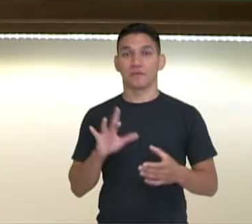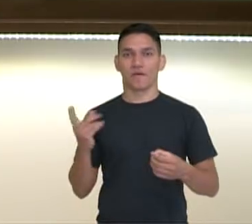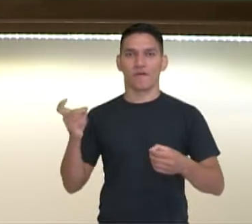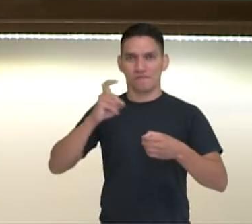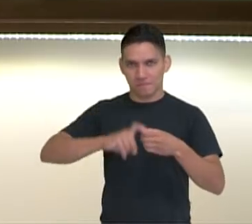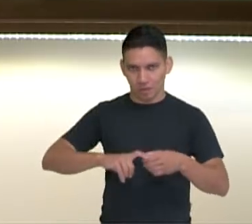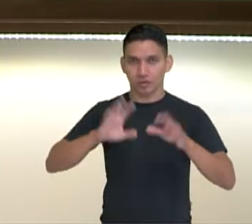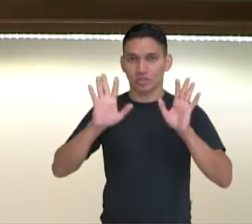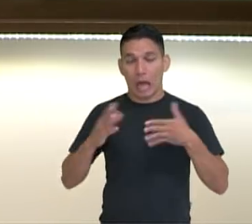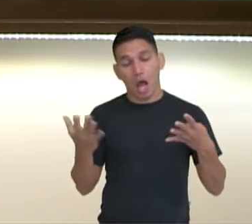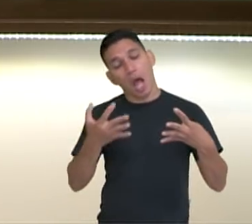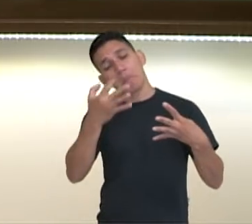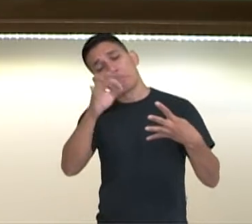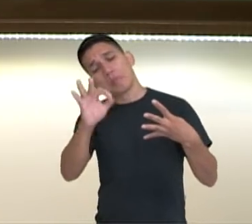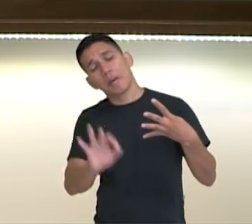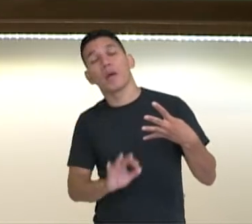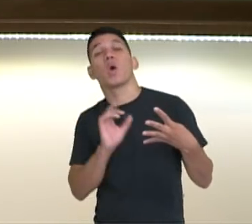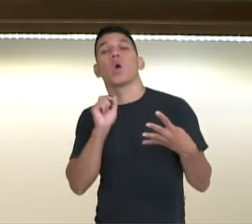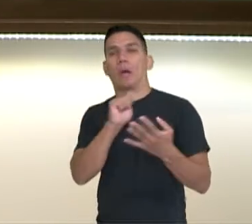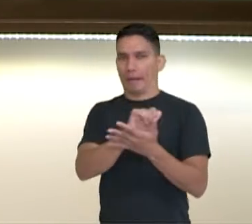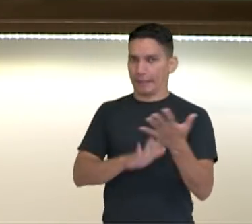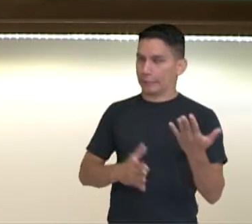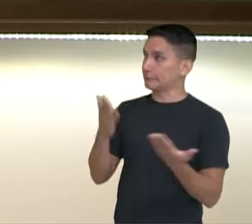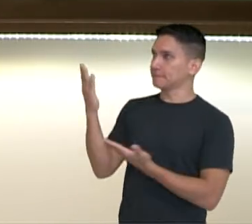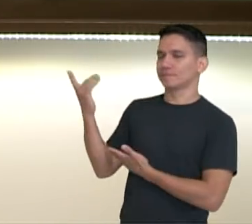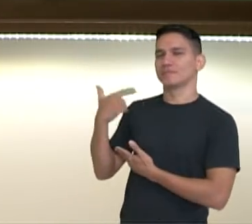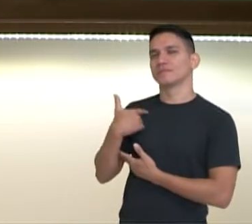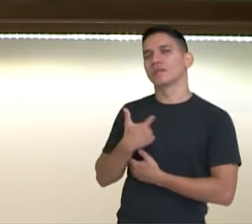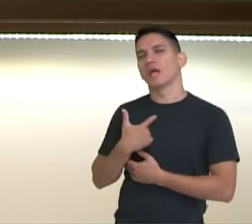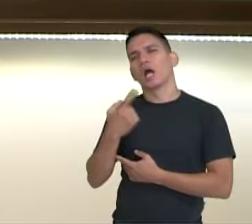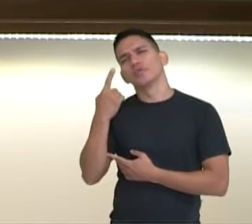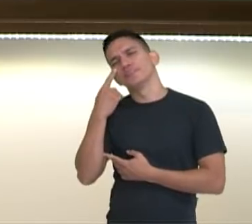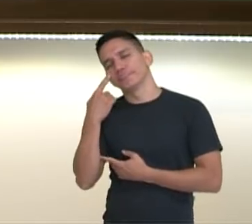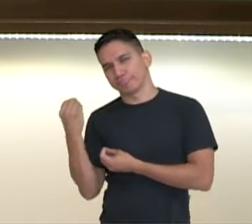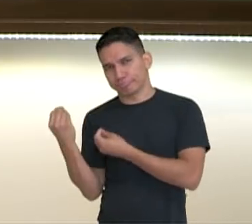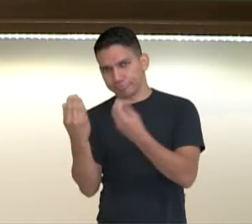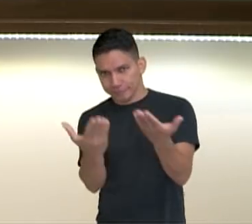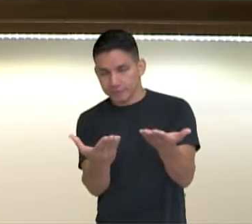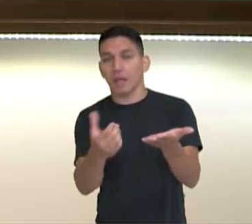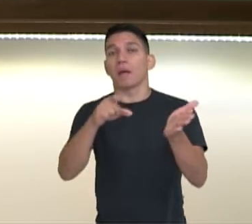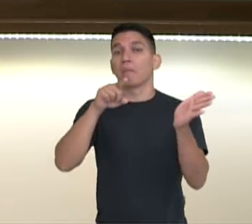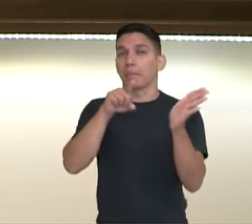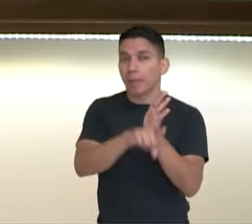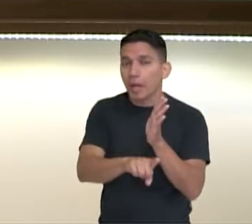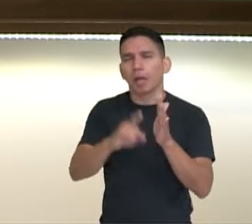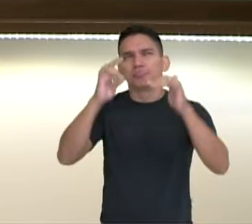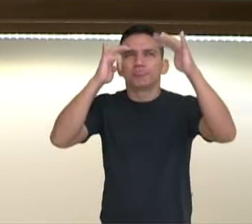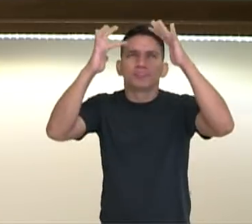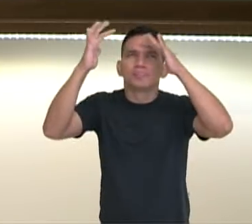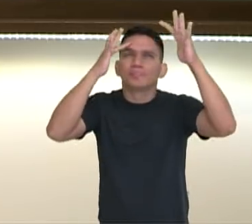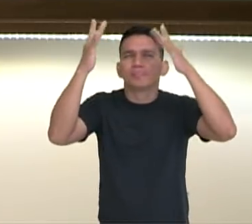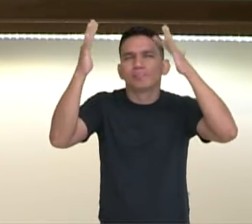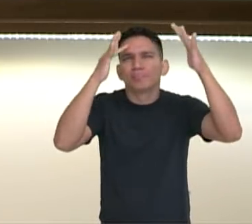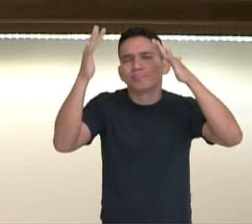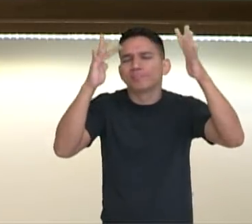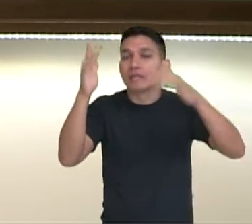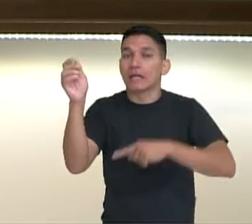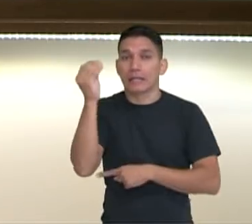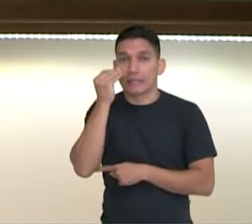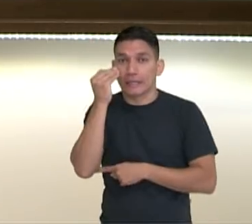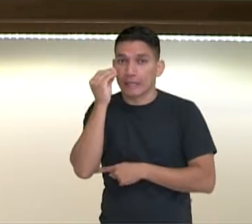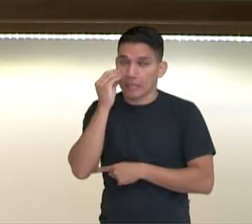Voltamos então com a correção da atividade. Fiquei ali com uma perguntinha para que vocês pensassem nesse tempo e